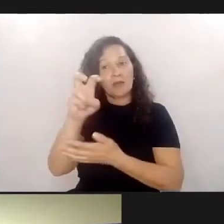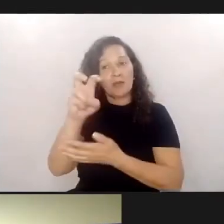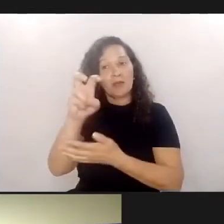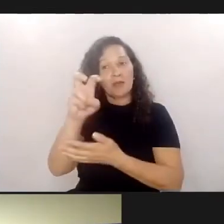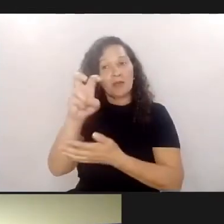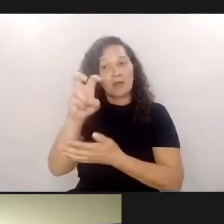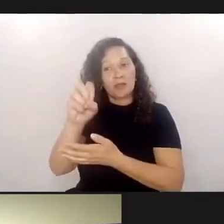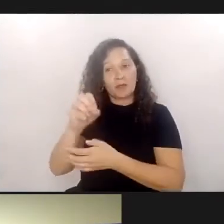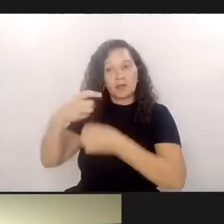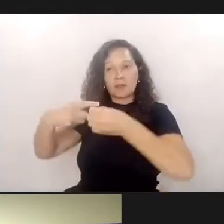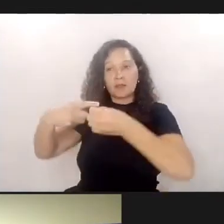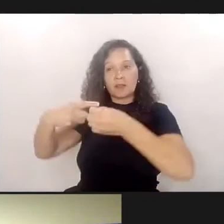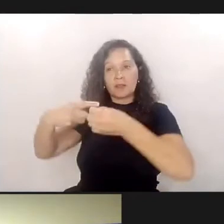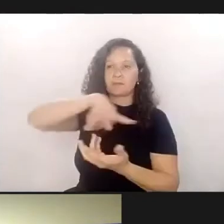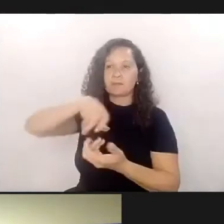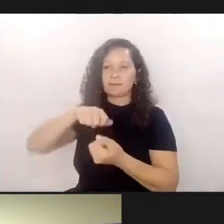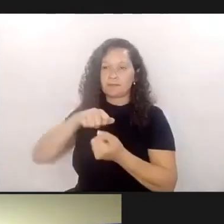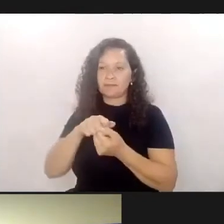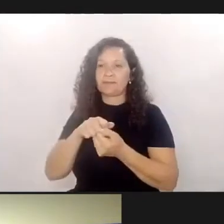E é isso.